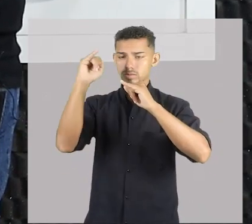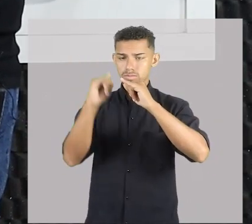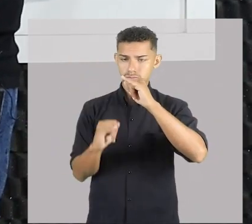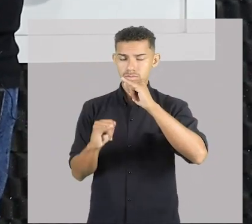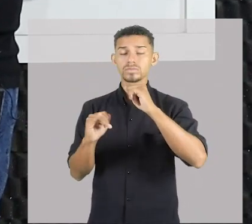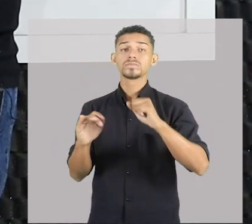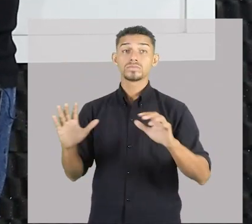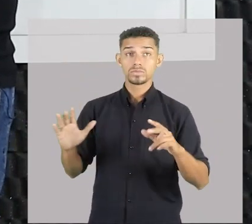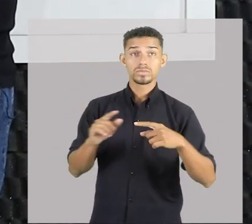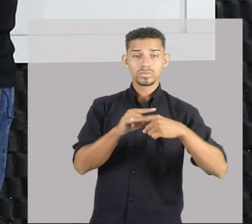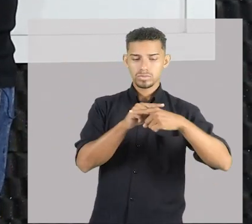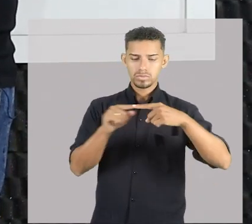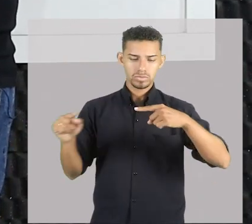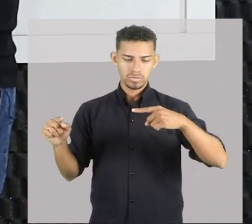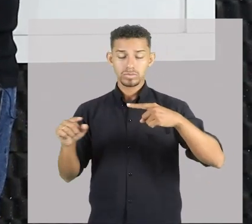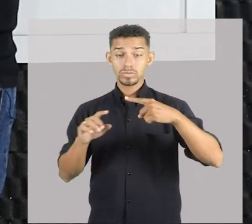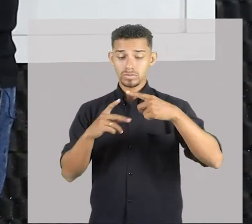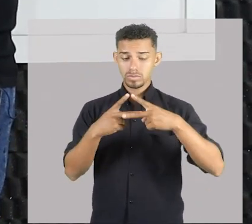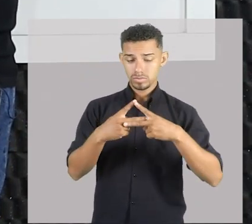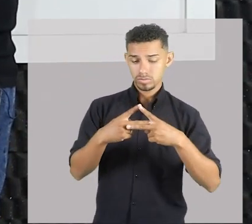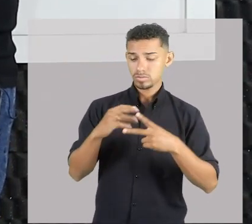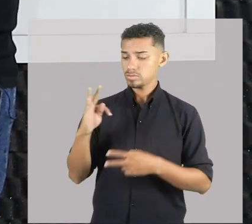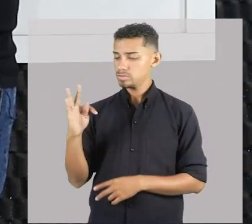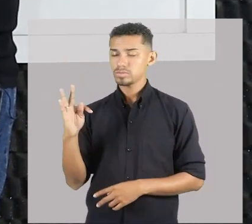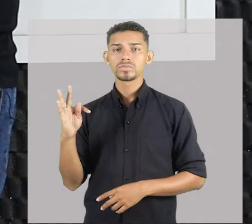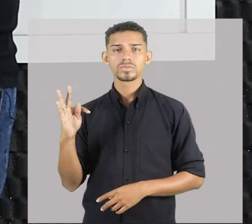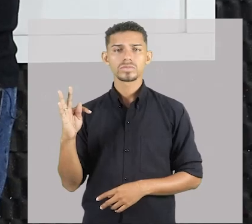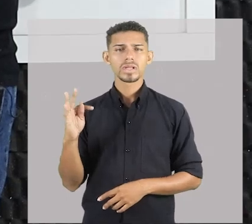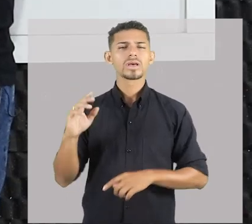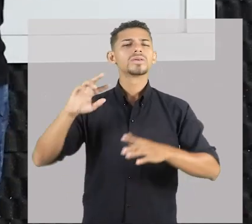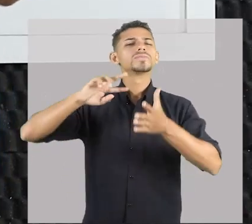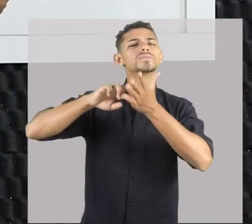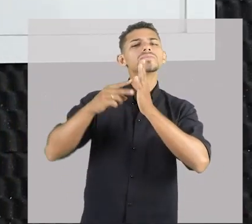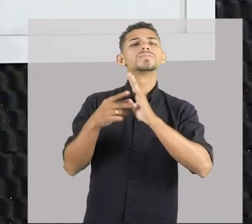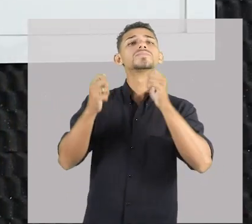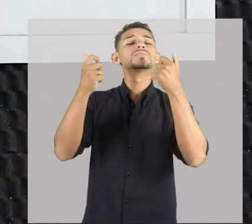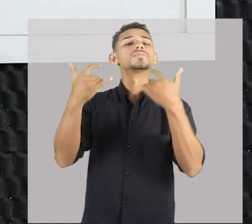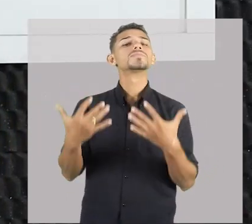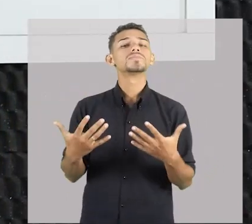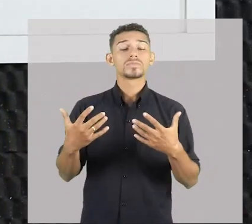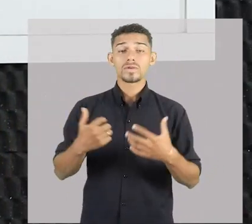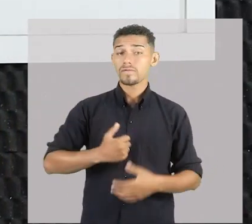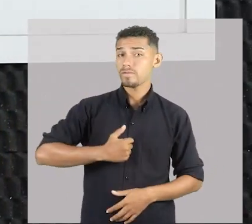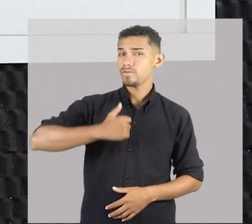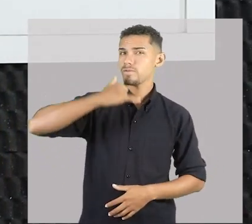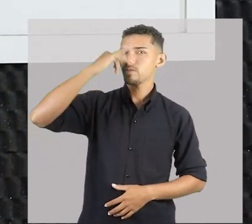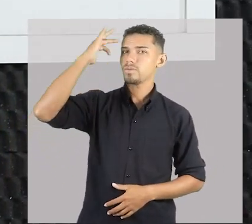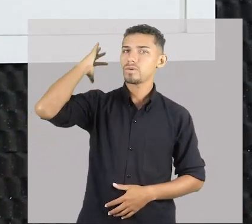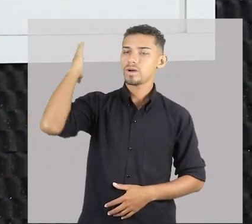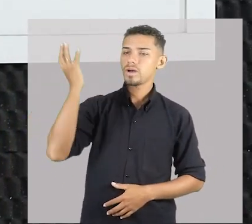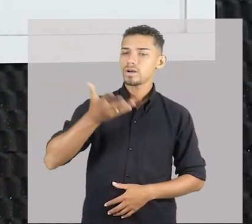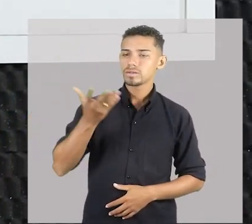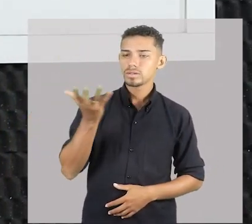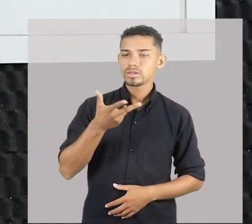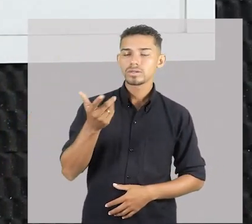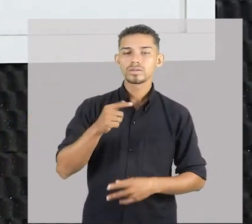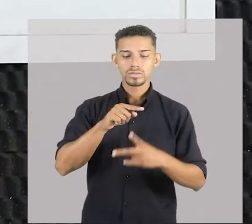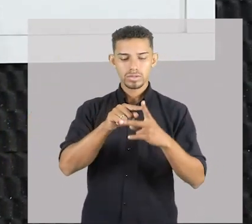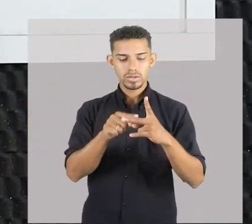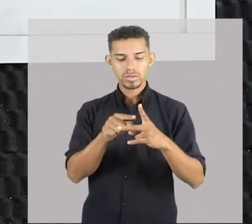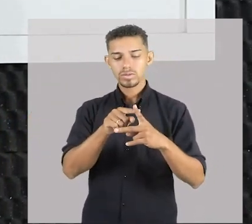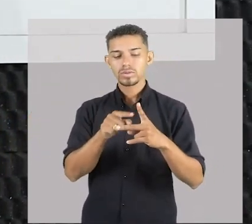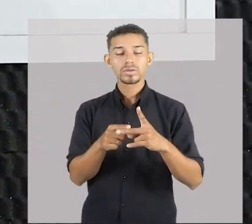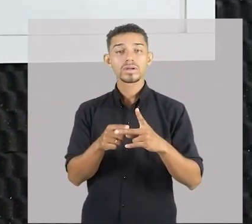tempo. Isso nós chamamos de velocidade angular, tá? Que é o título da